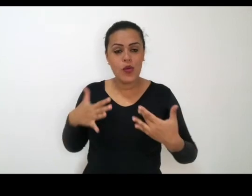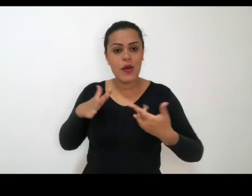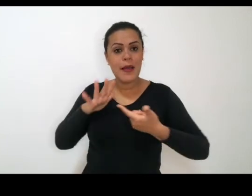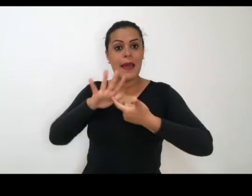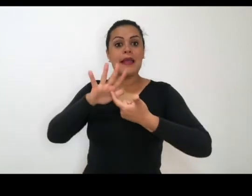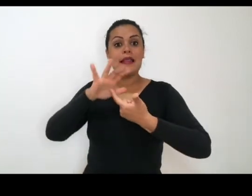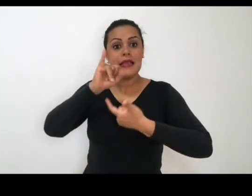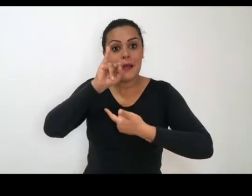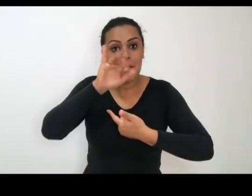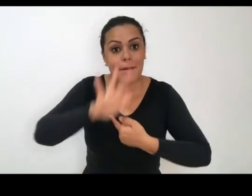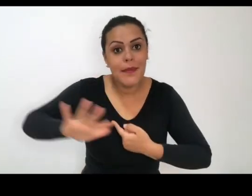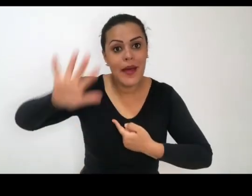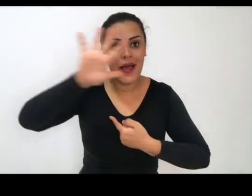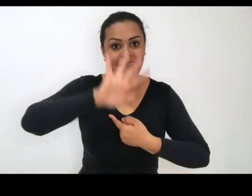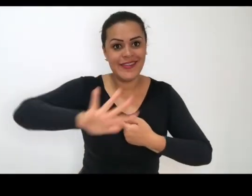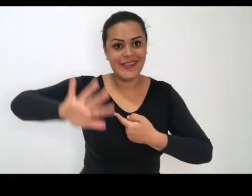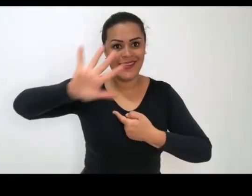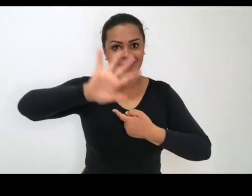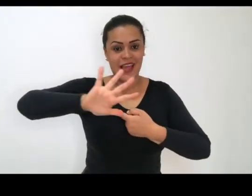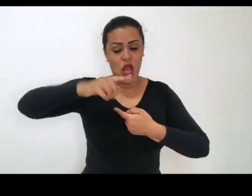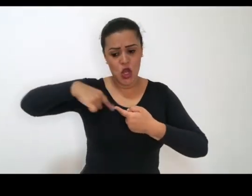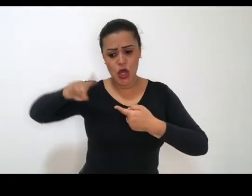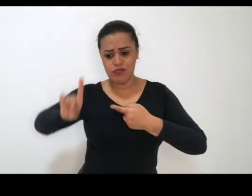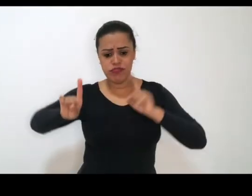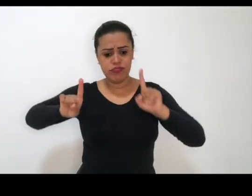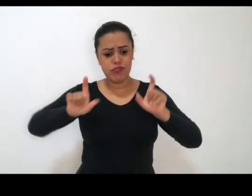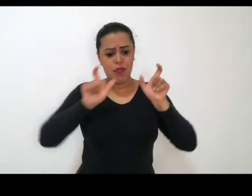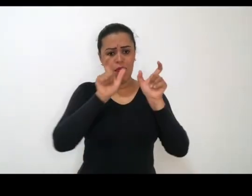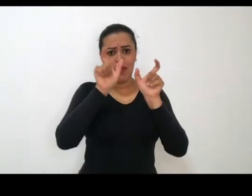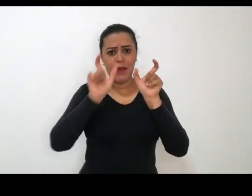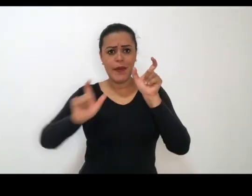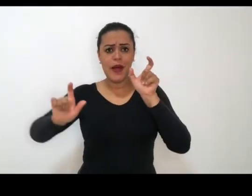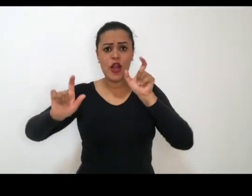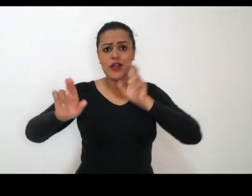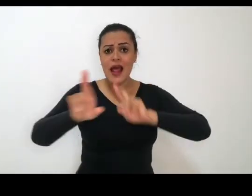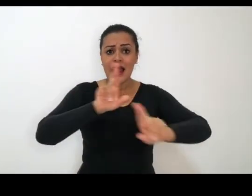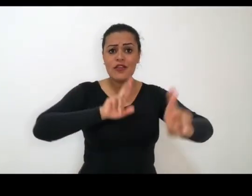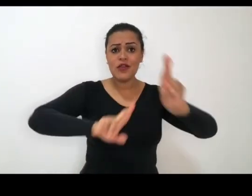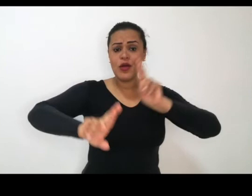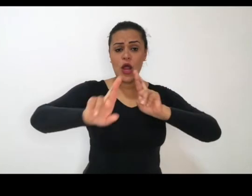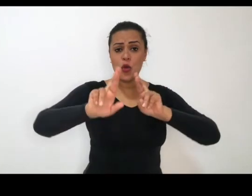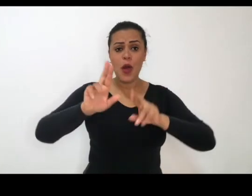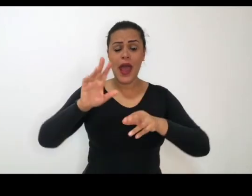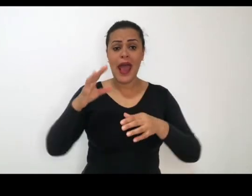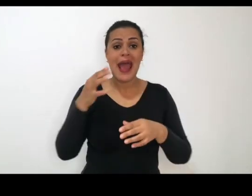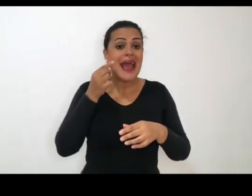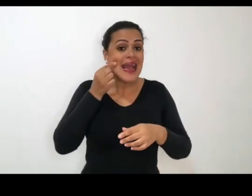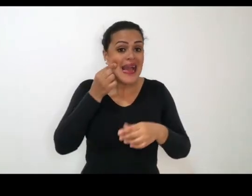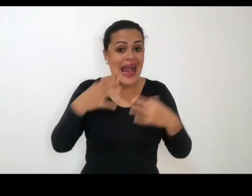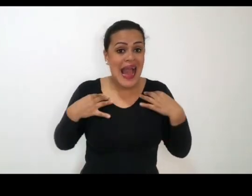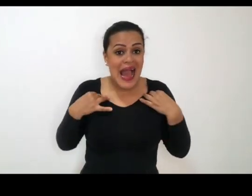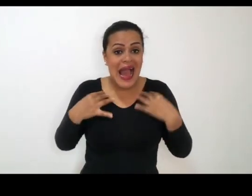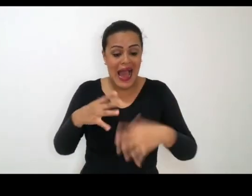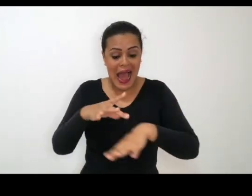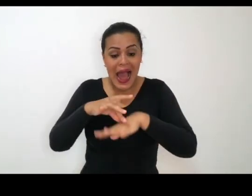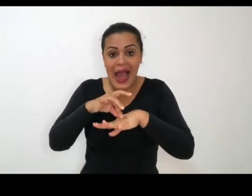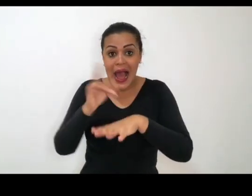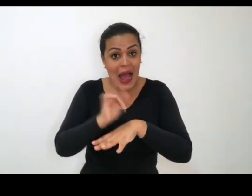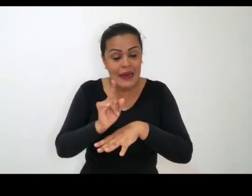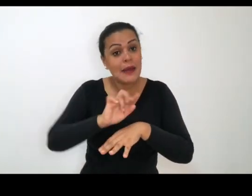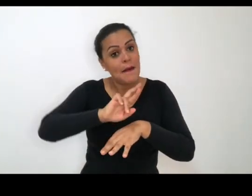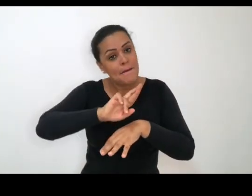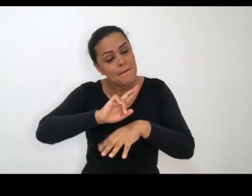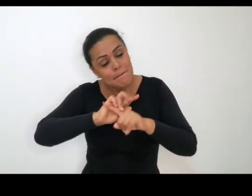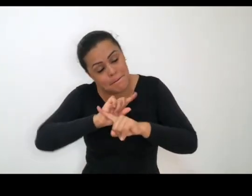A gente está se relacionando por essa única possibilidade que a gente tem hoje em dia, né? Inclusive a gente pode se abraçar, a gente pode